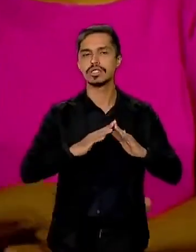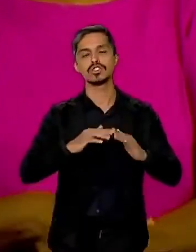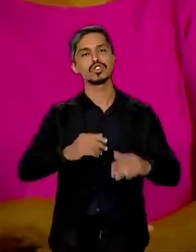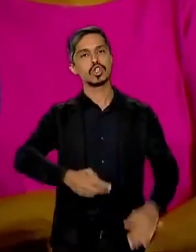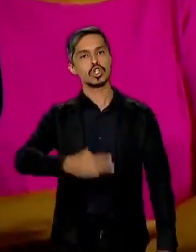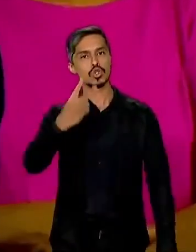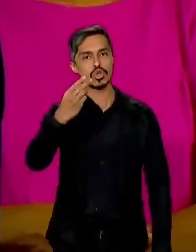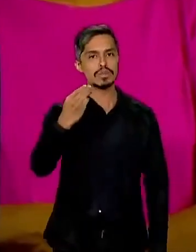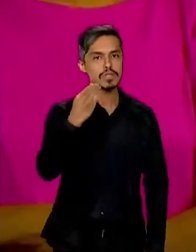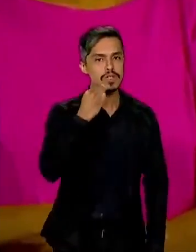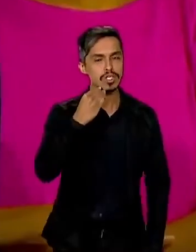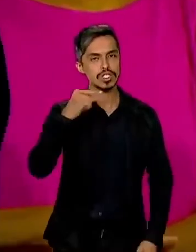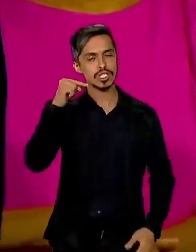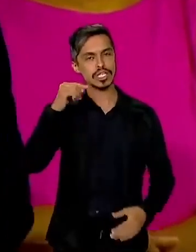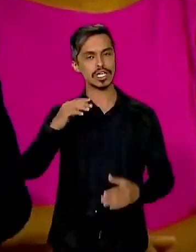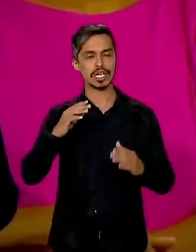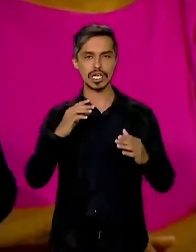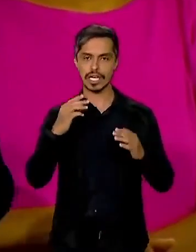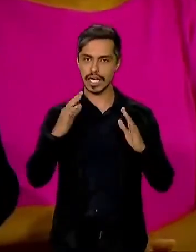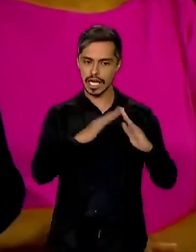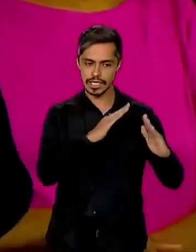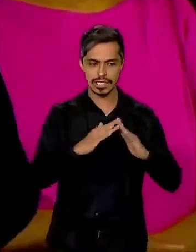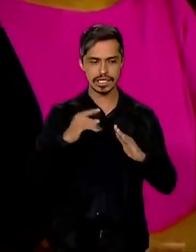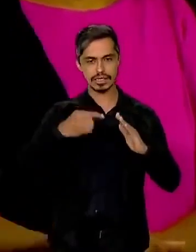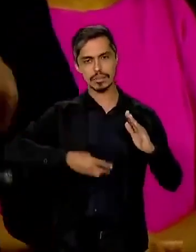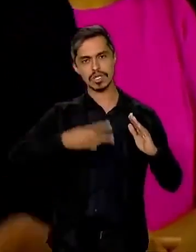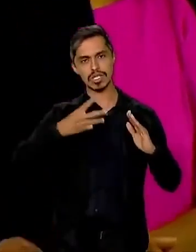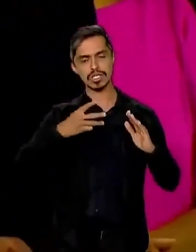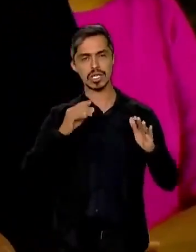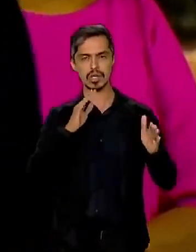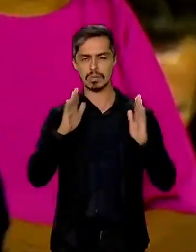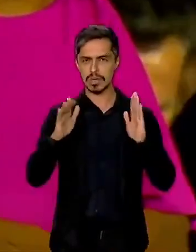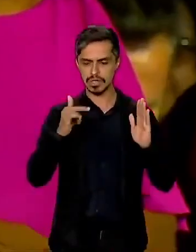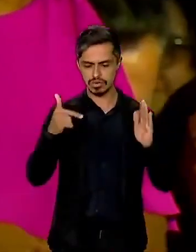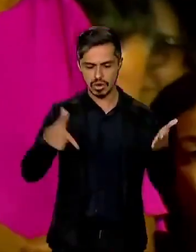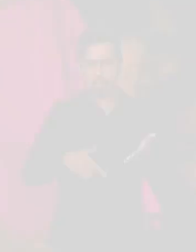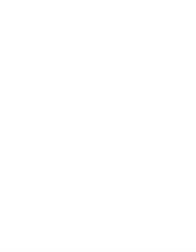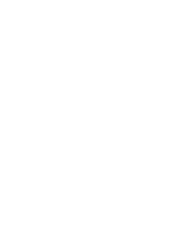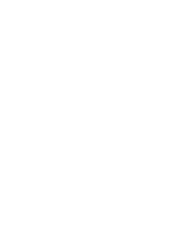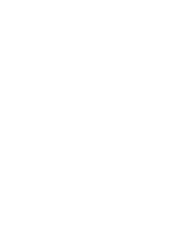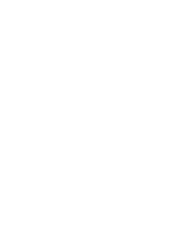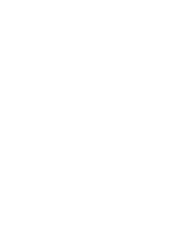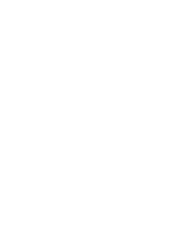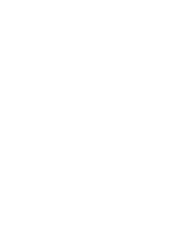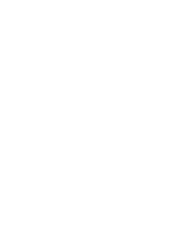fazer 2 milhões de casas neste meu terceiro mandato. E nós vamos fazer.